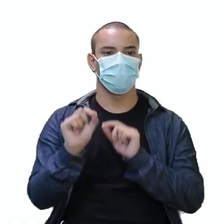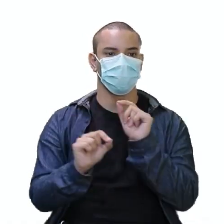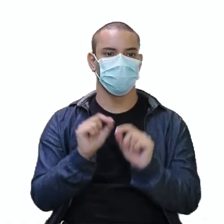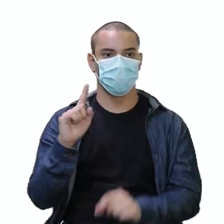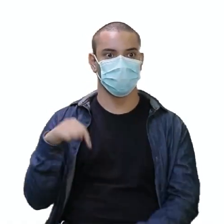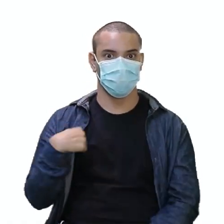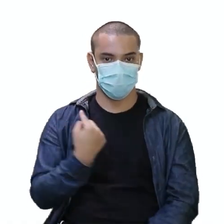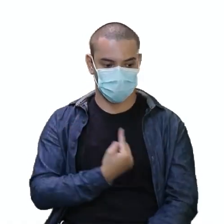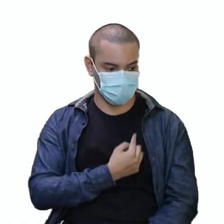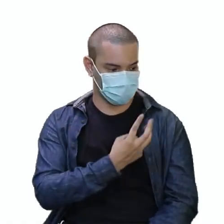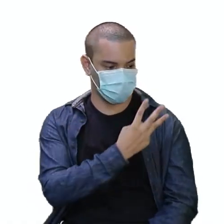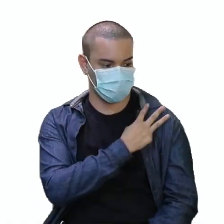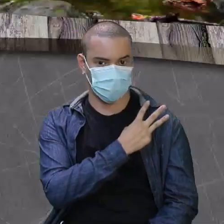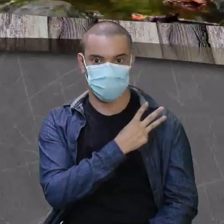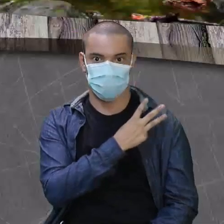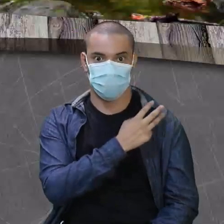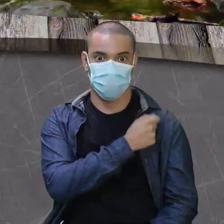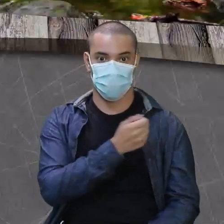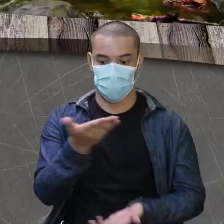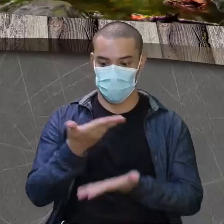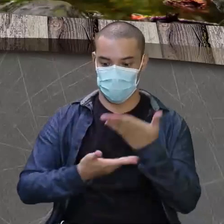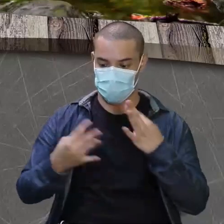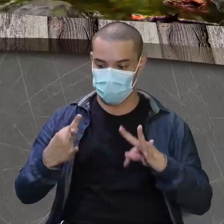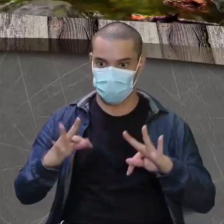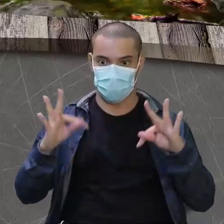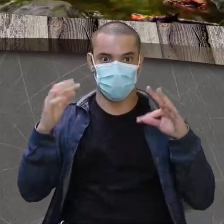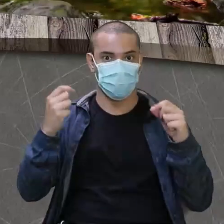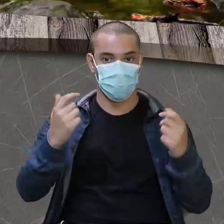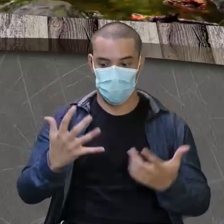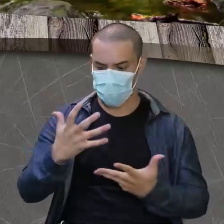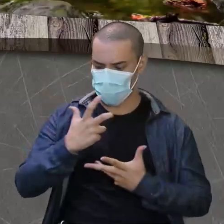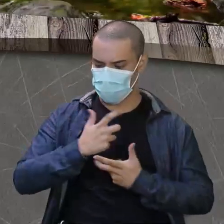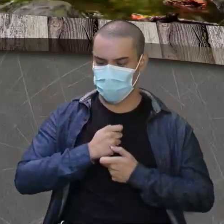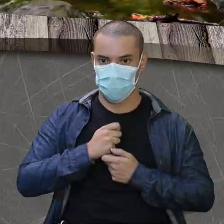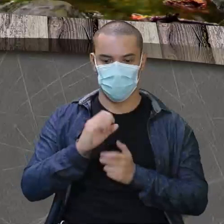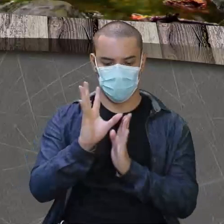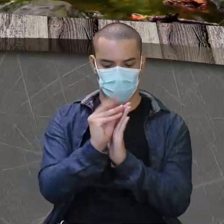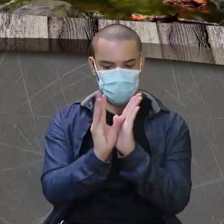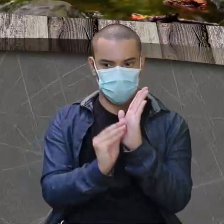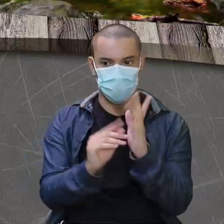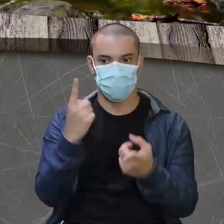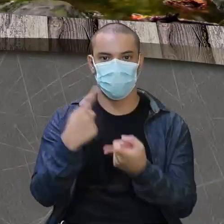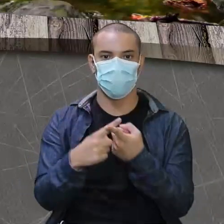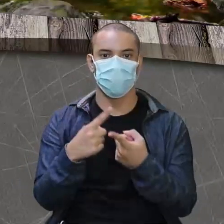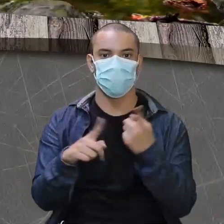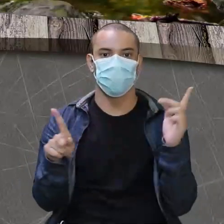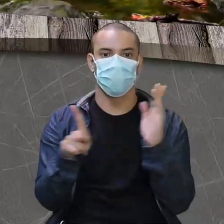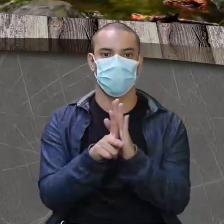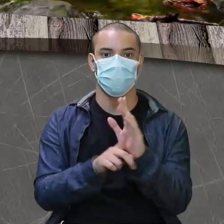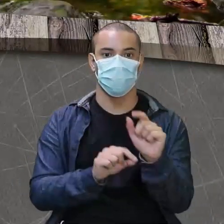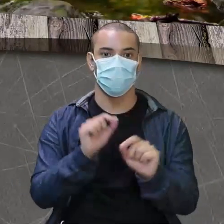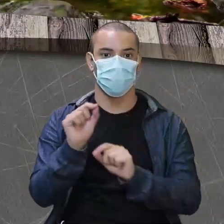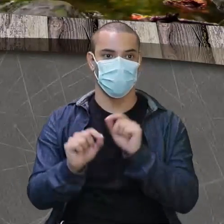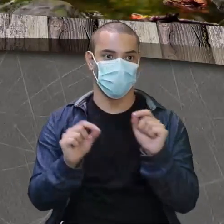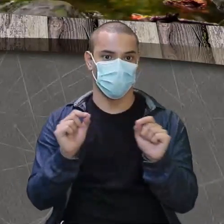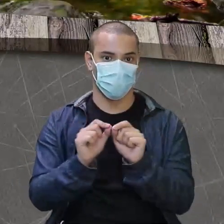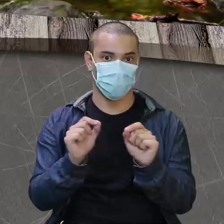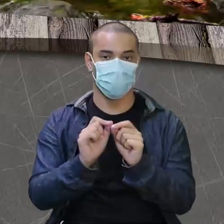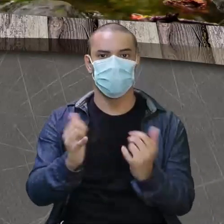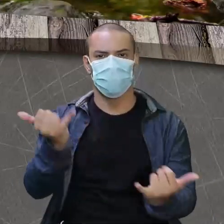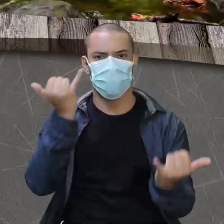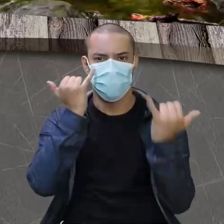estar, aluno terceiro ano, mediação tecnológica, tem que estar dominando esse conteúdo, porque ele vai fazer parte de